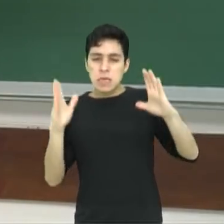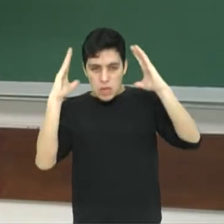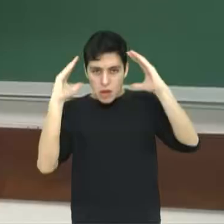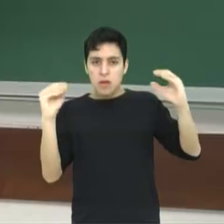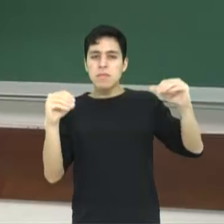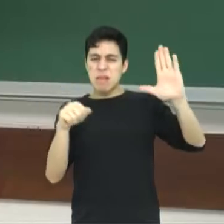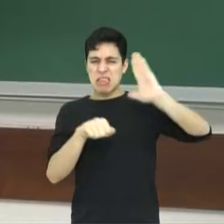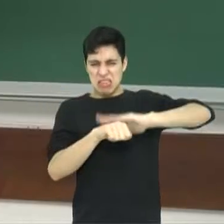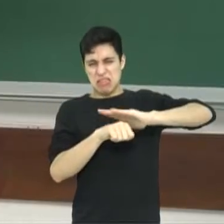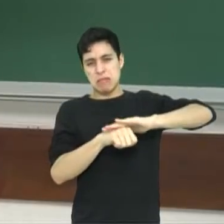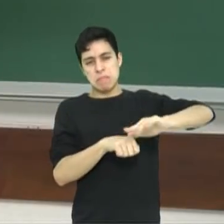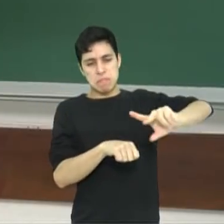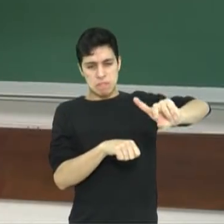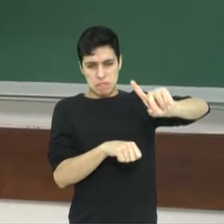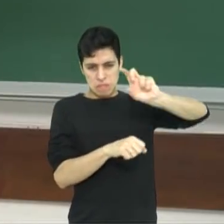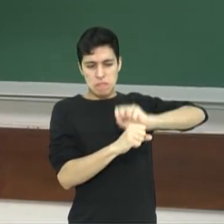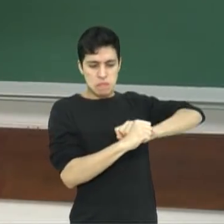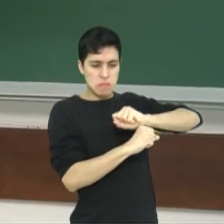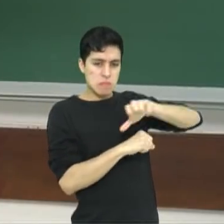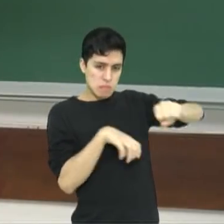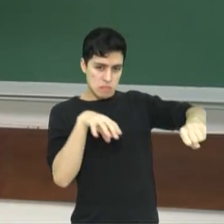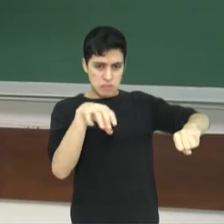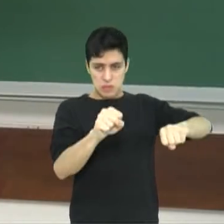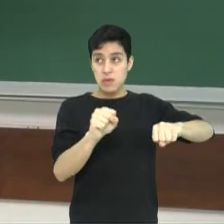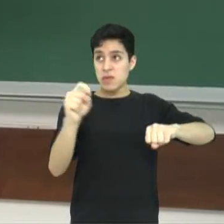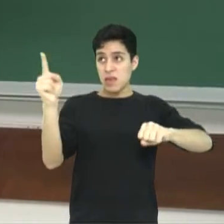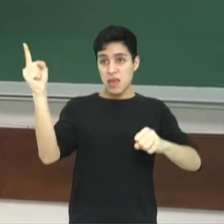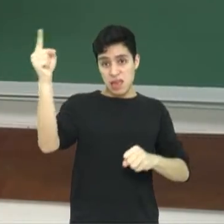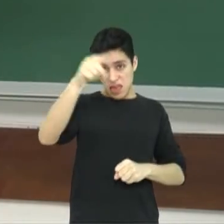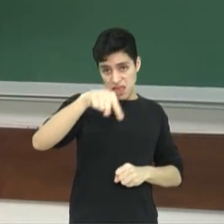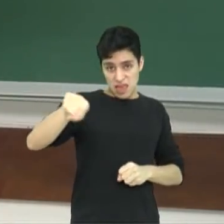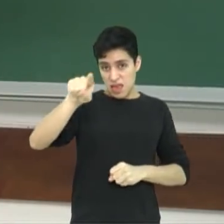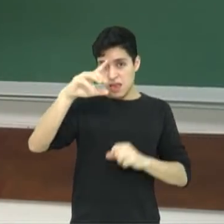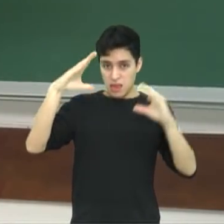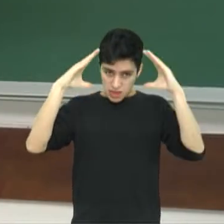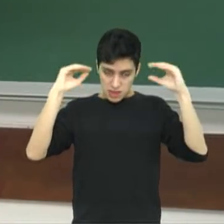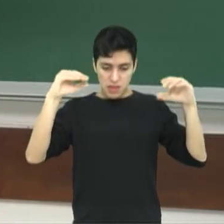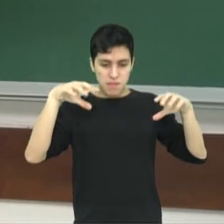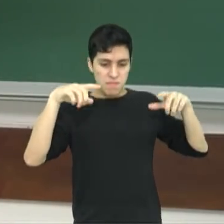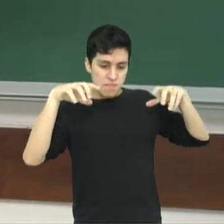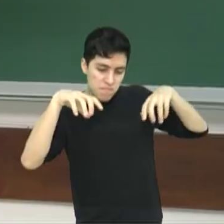tempo, eles foram viver naquela região da África do Sul